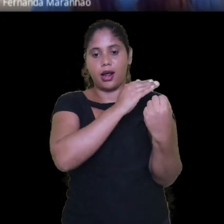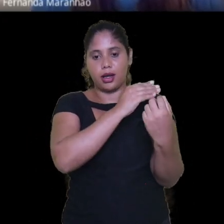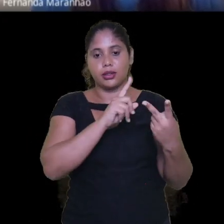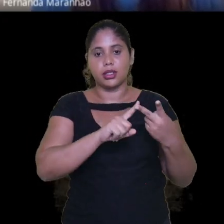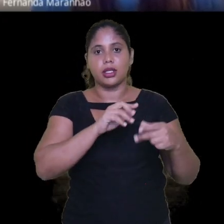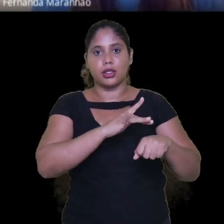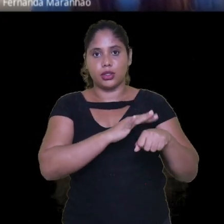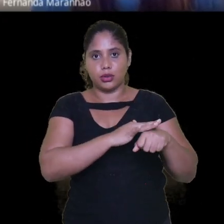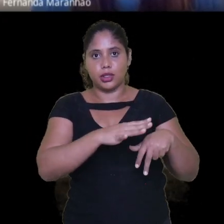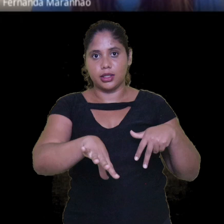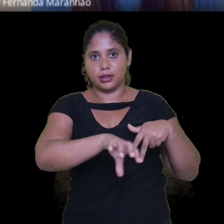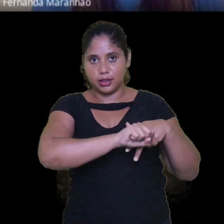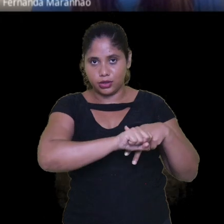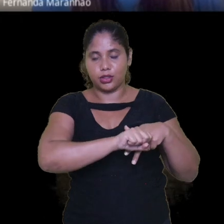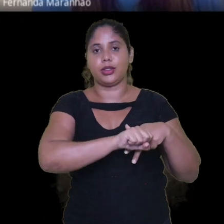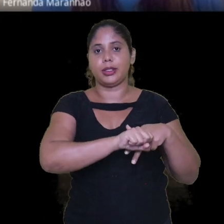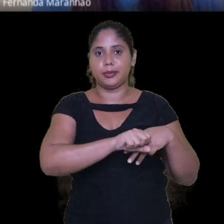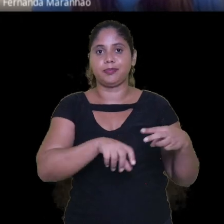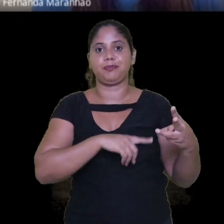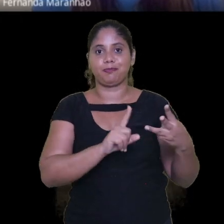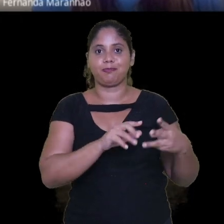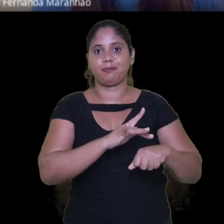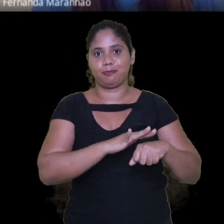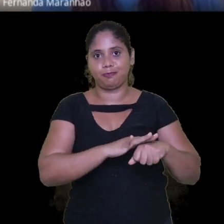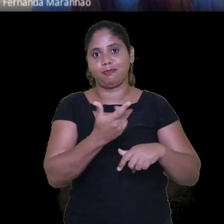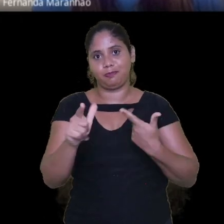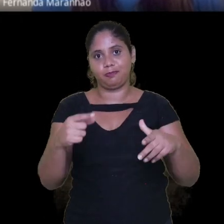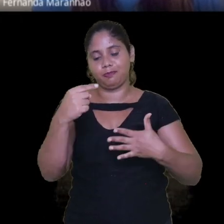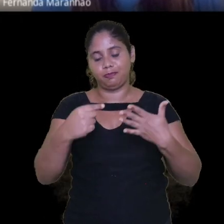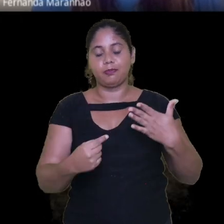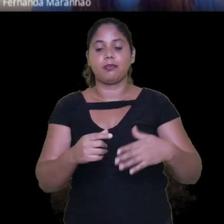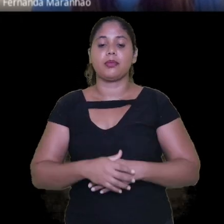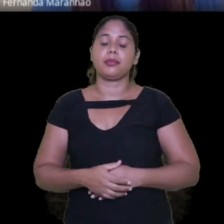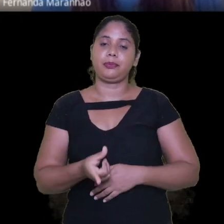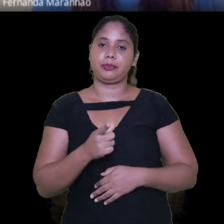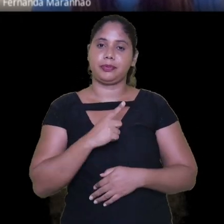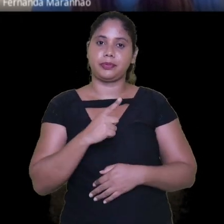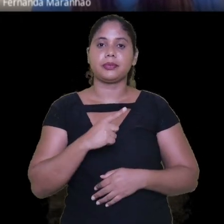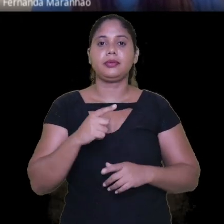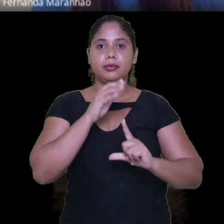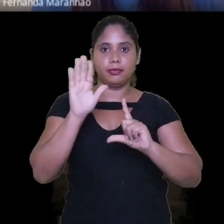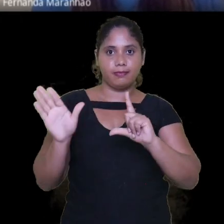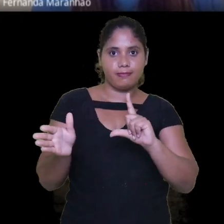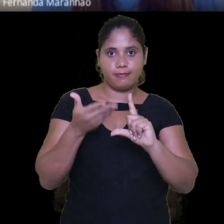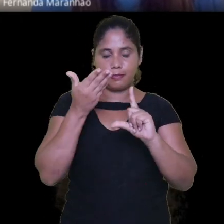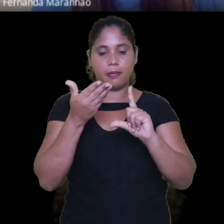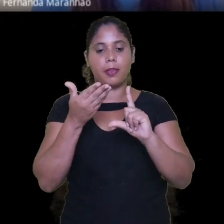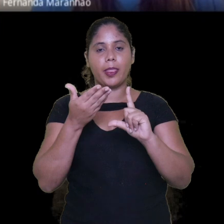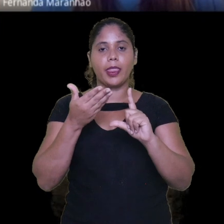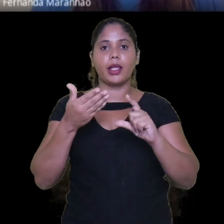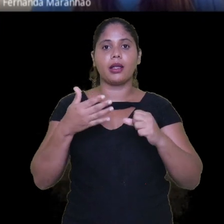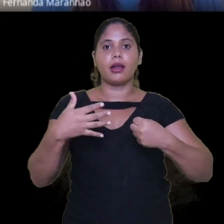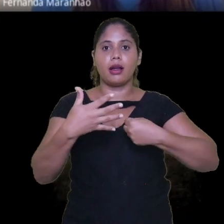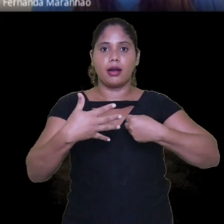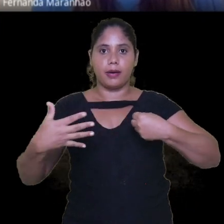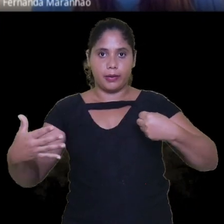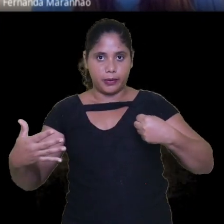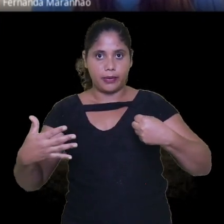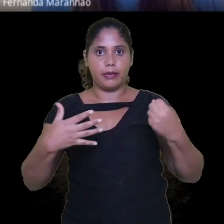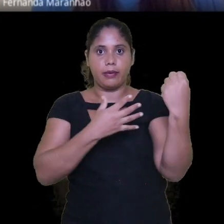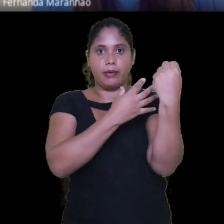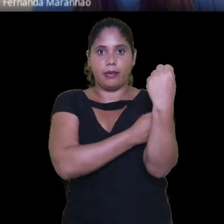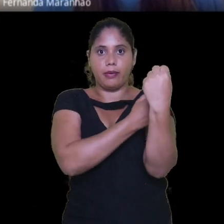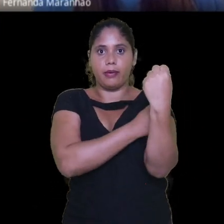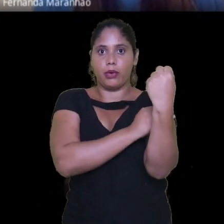relacionadas com a implantação placentária. Então, a depender do tipo de placentação que ocorreu, mais superficial ou mais